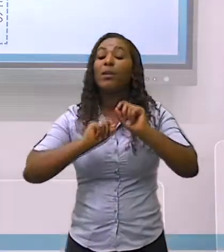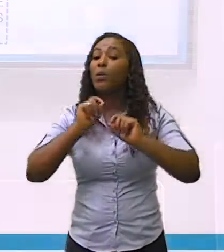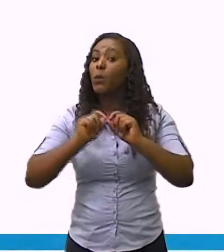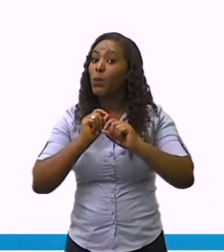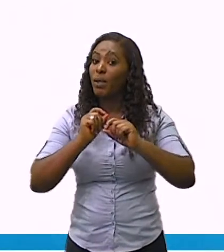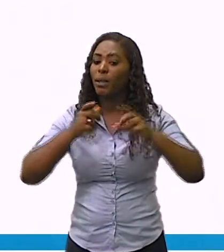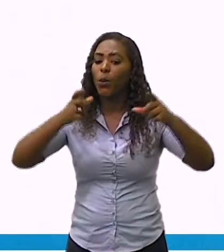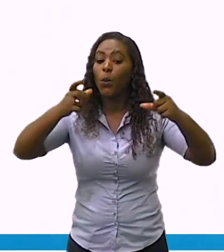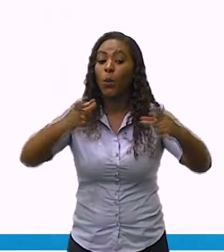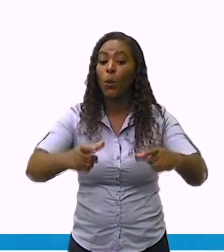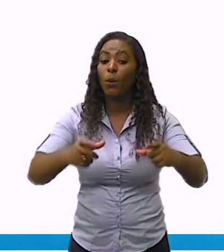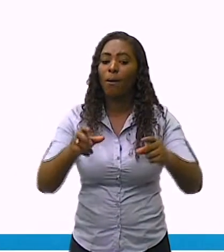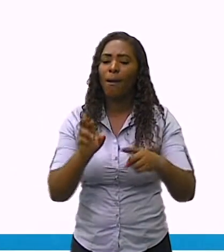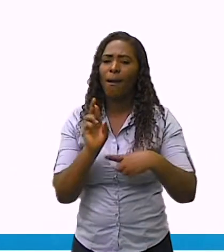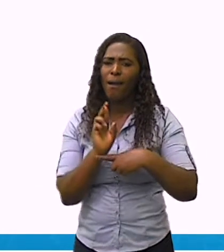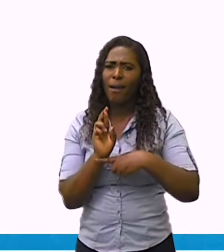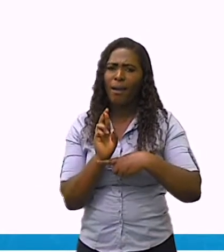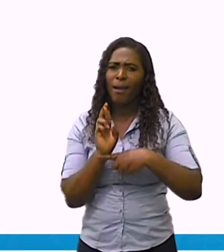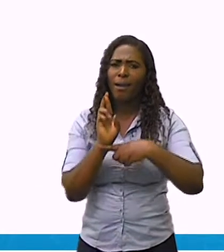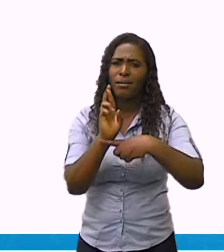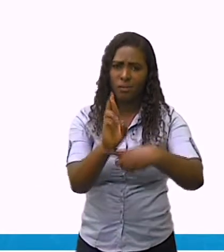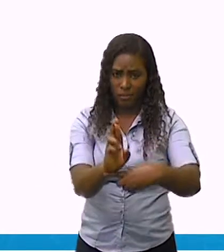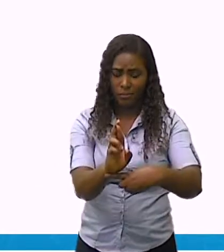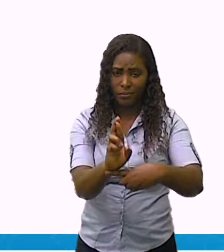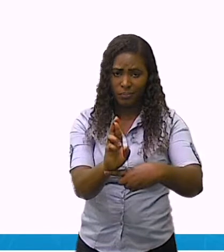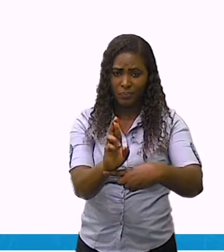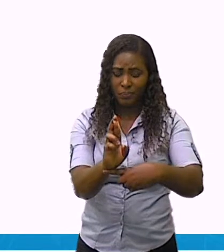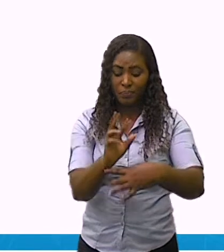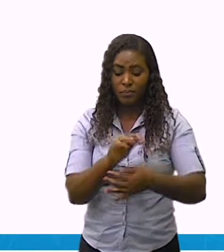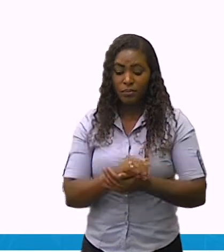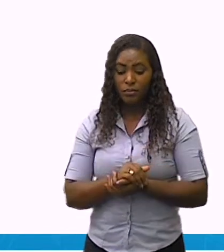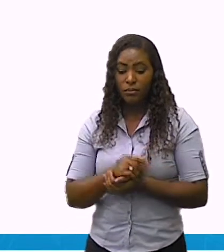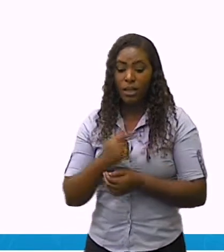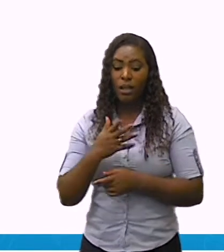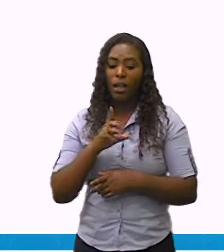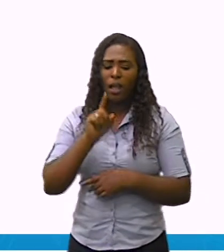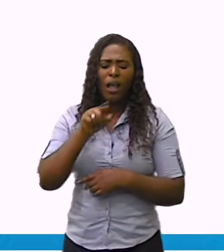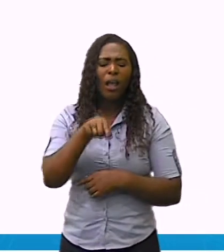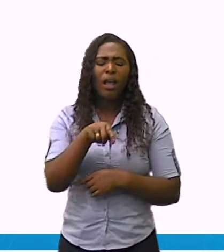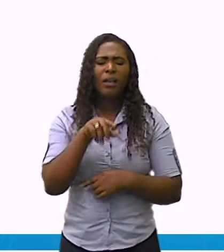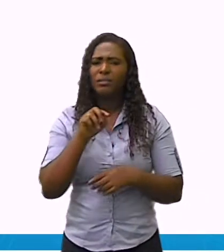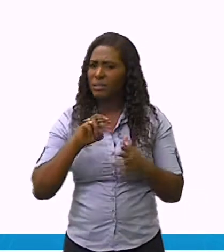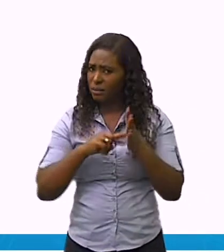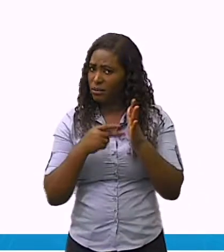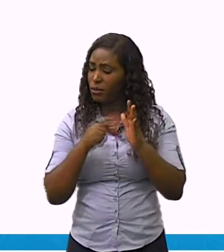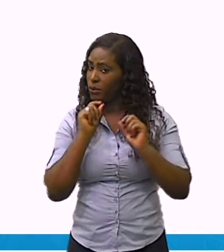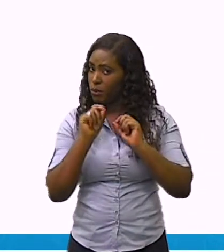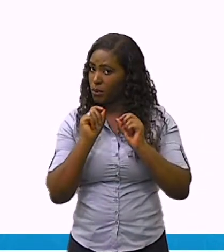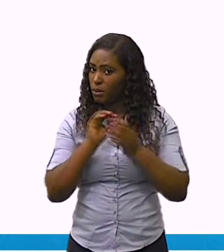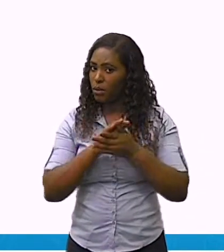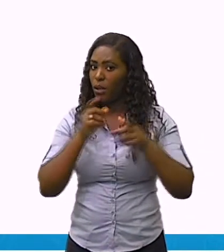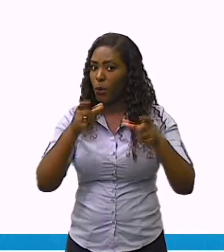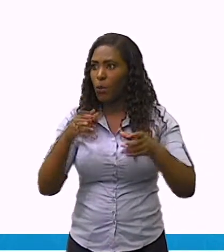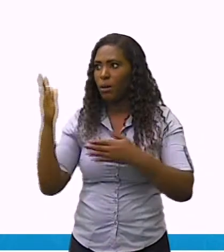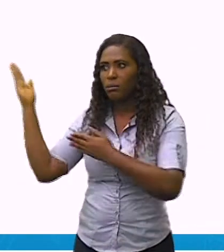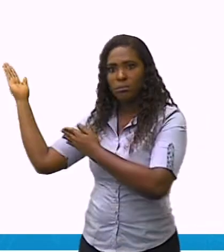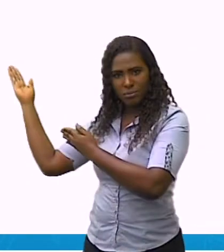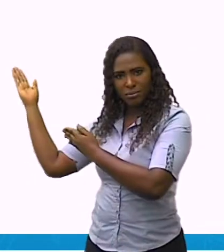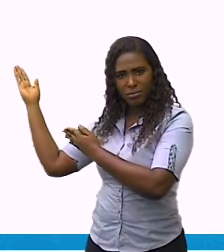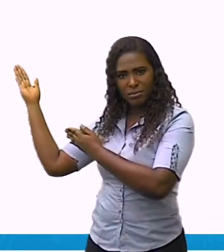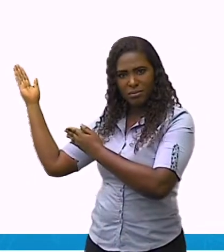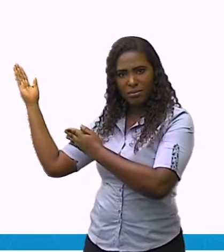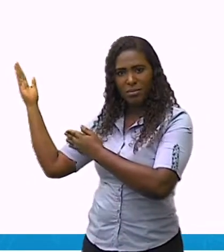espaços públicos com dimensões, tamanho significativo. E há o predomínio